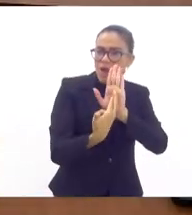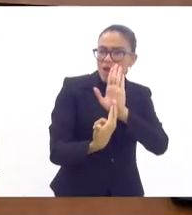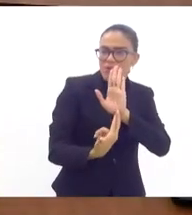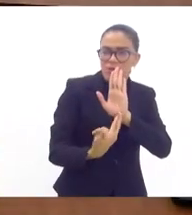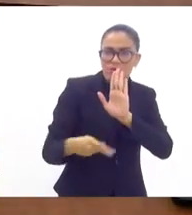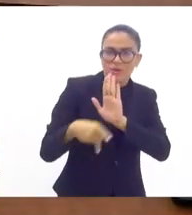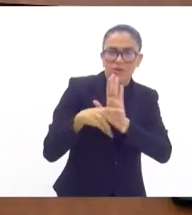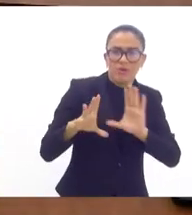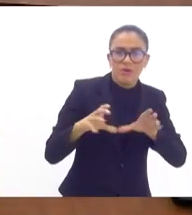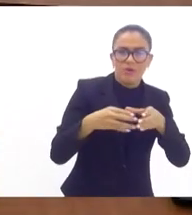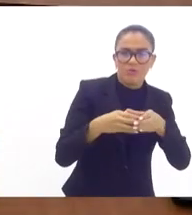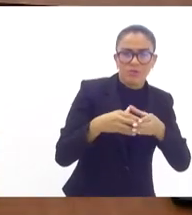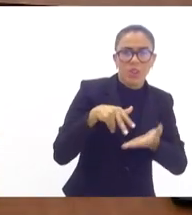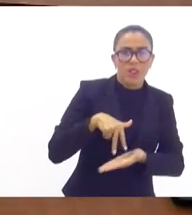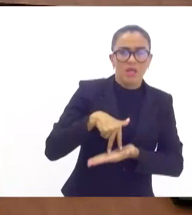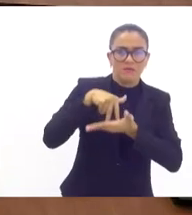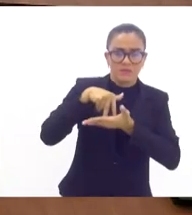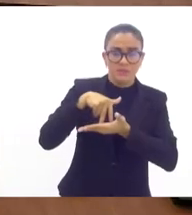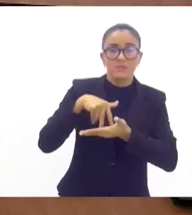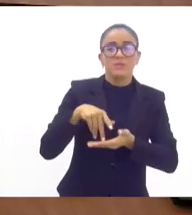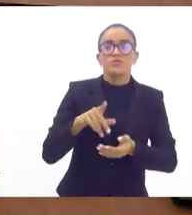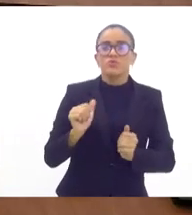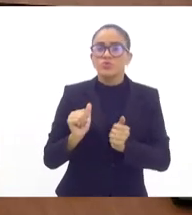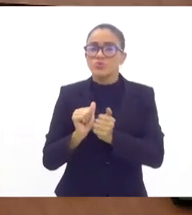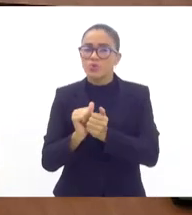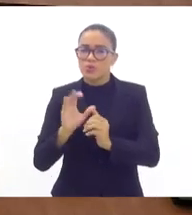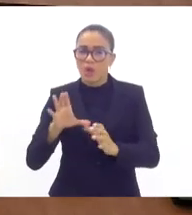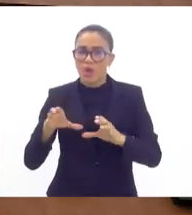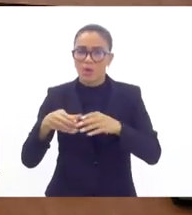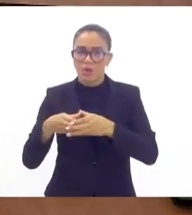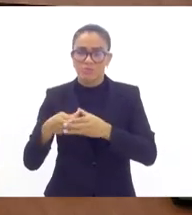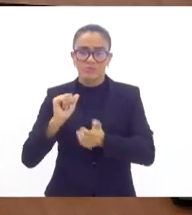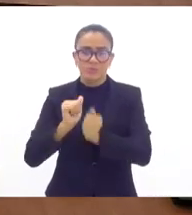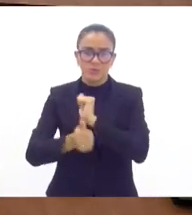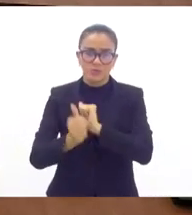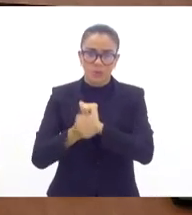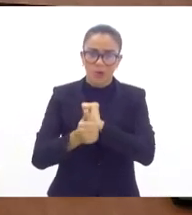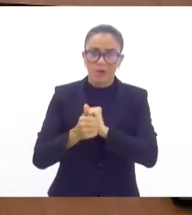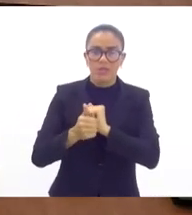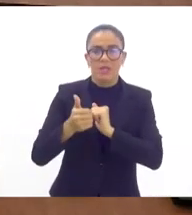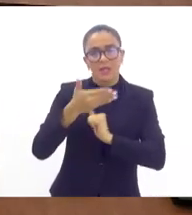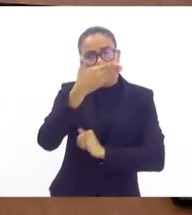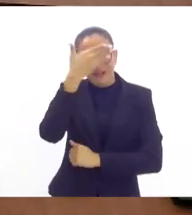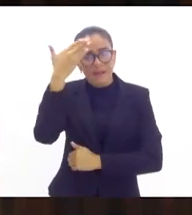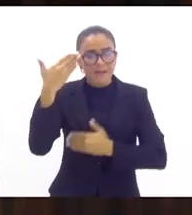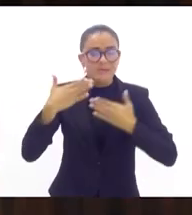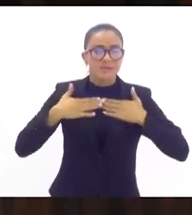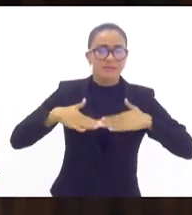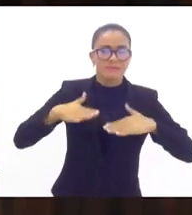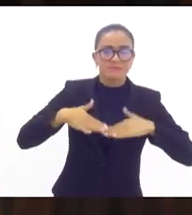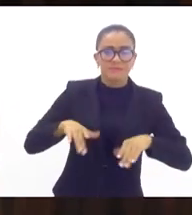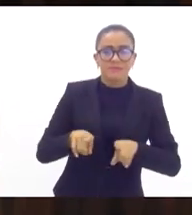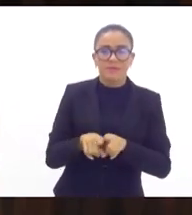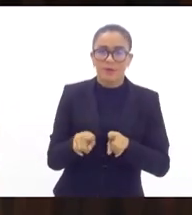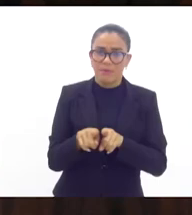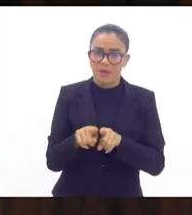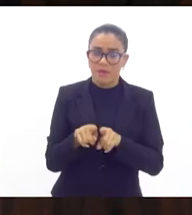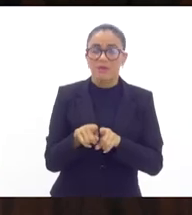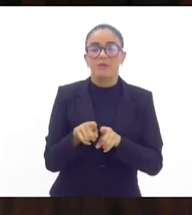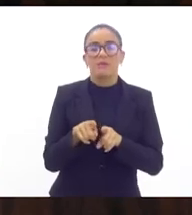da comissão de Defesa Civil conjuntamente com a comissão de esporte e lazer de tudo que se falou e